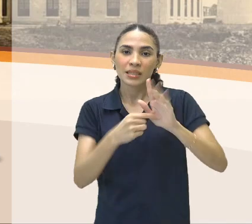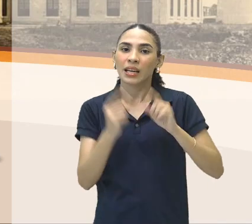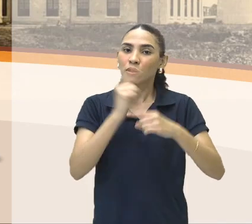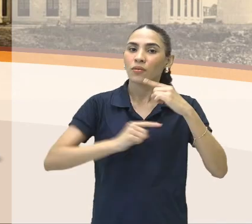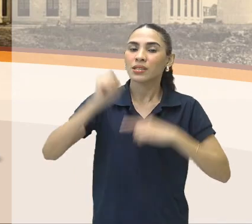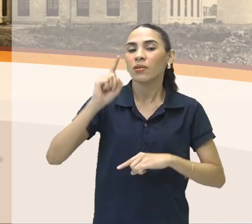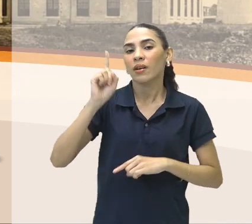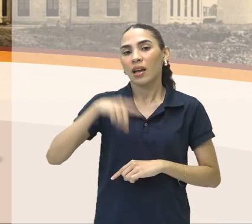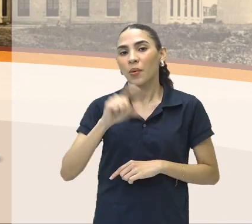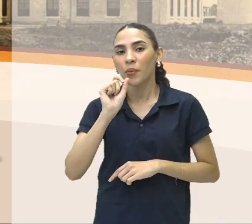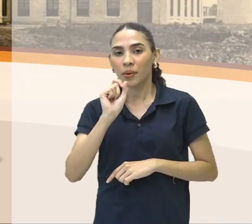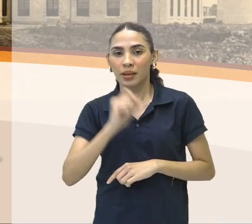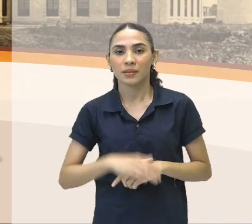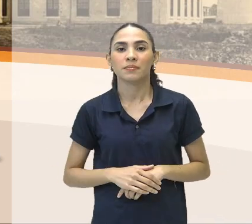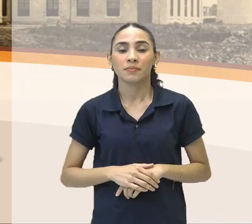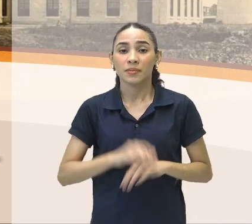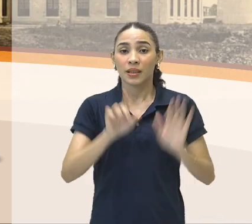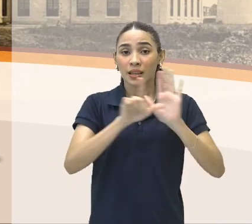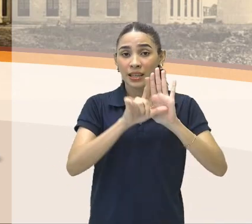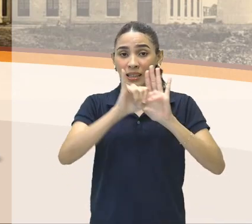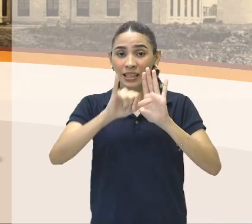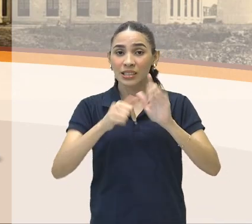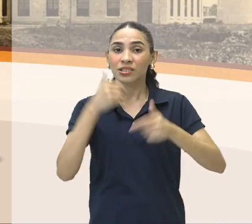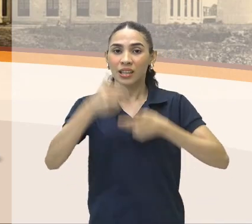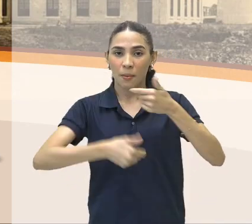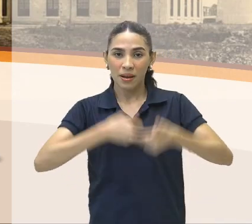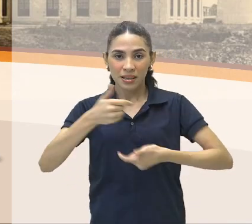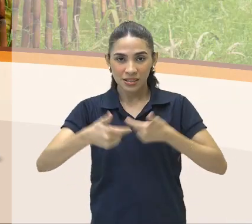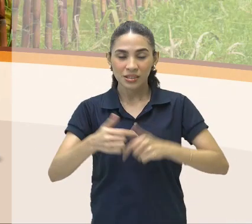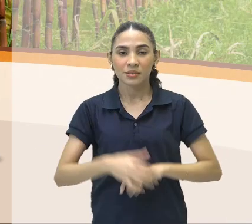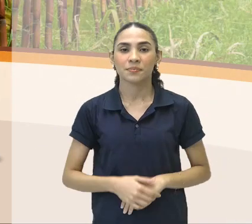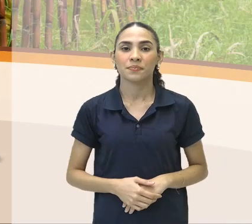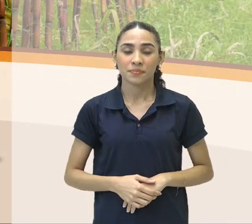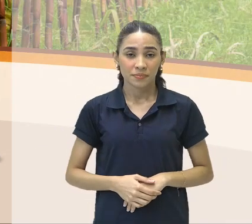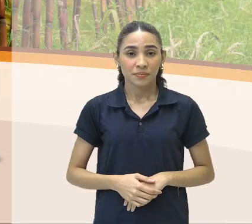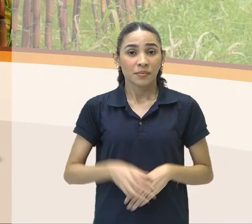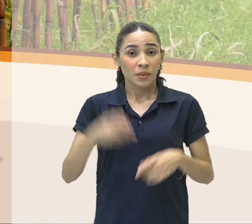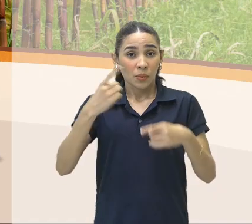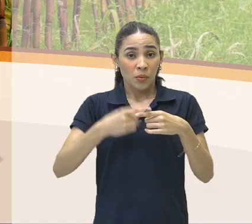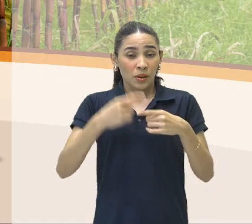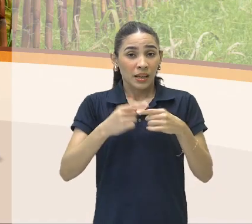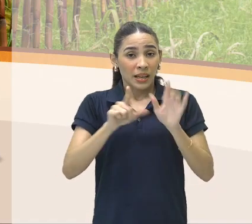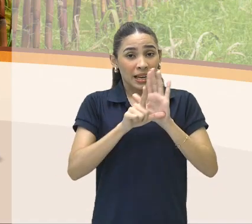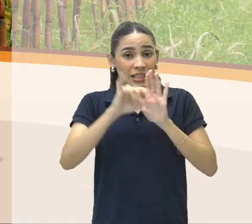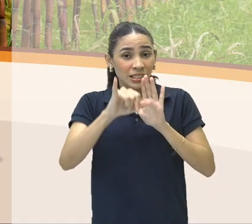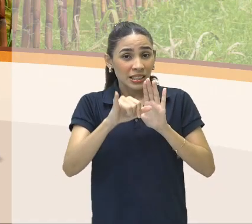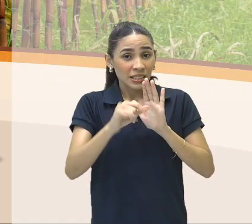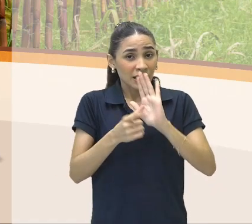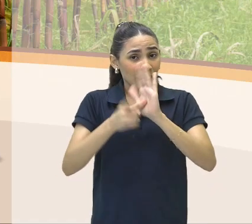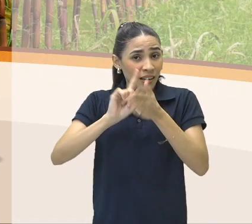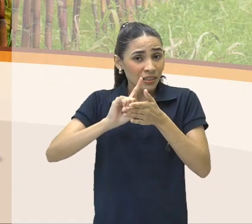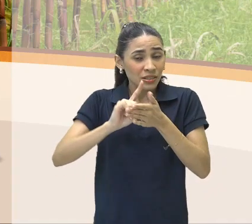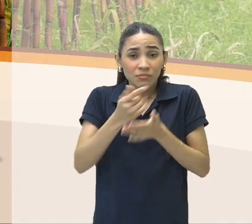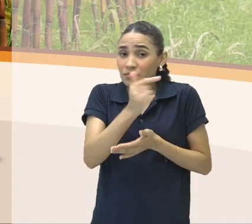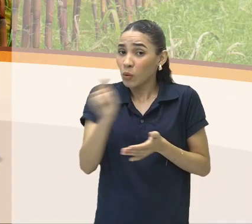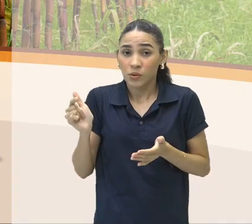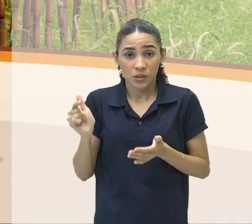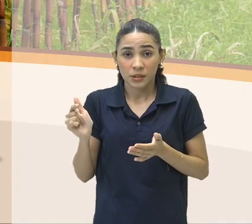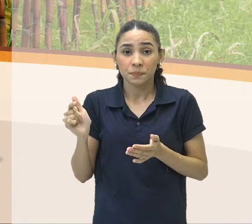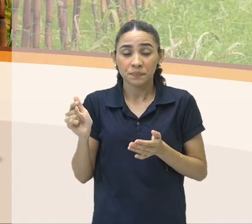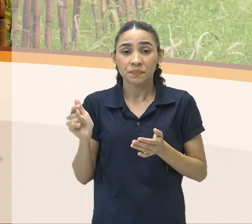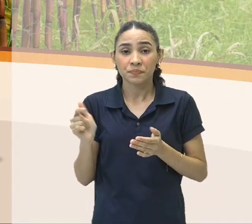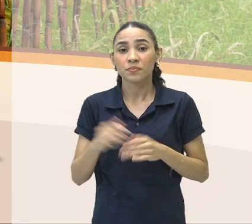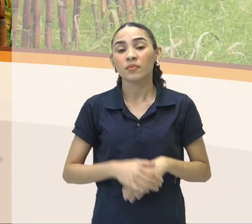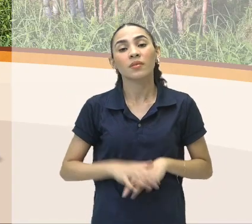são justamente as leis trabalhistas, certo? Até então, essas leis elas não existiam ok?